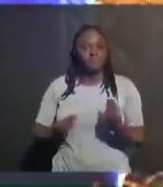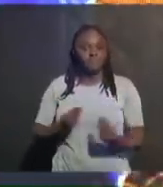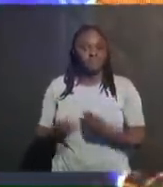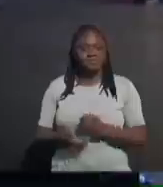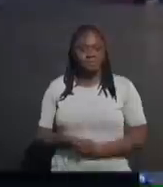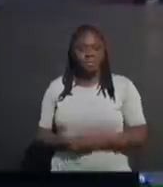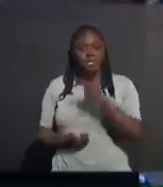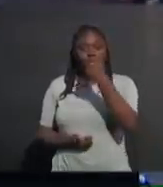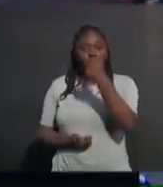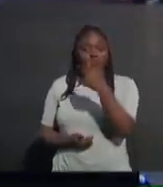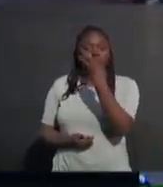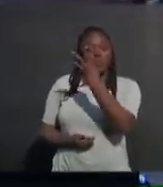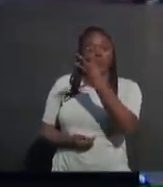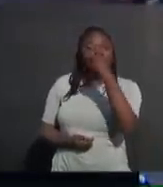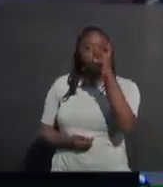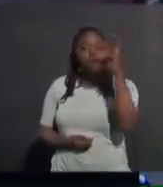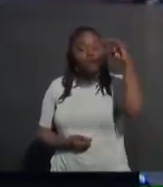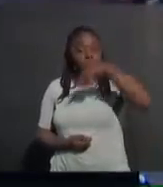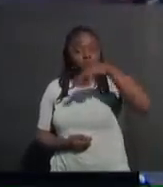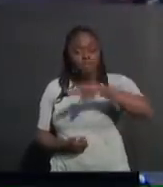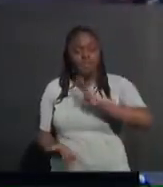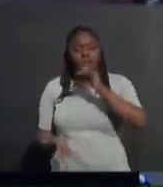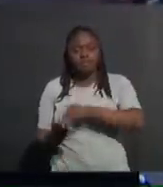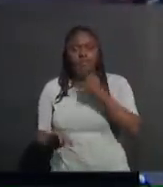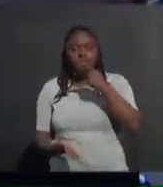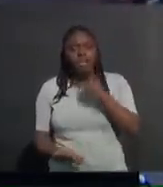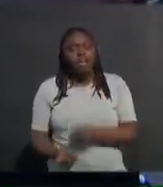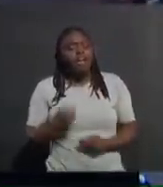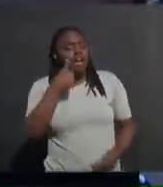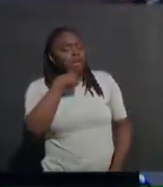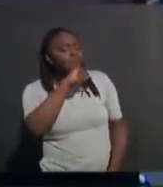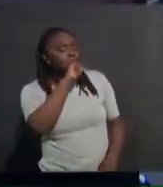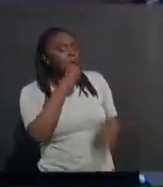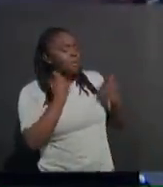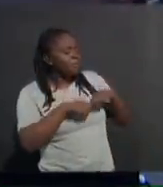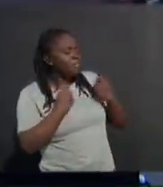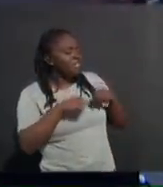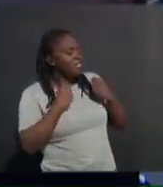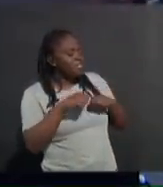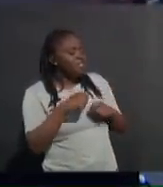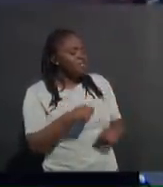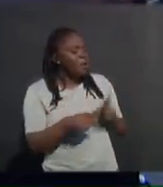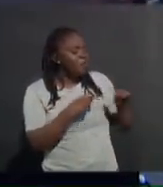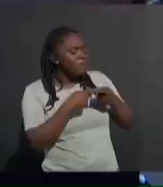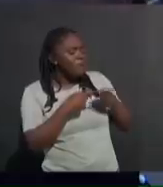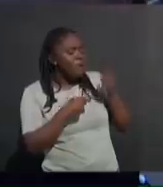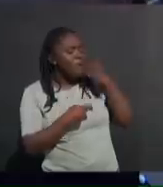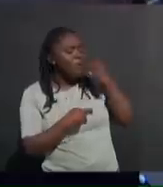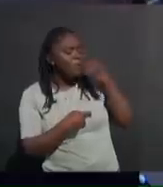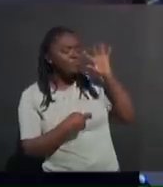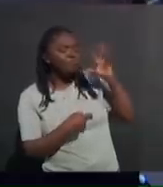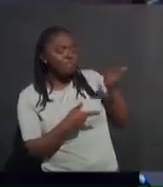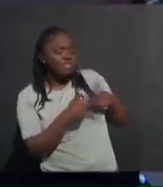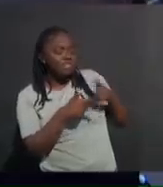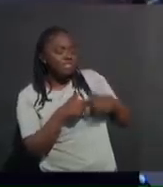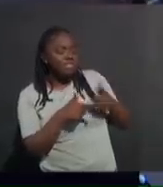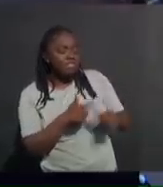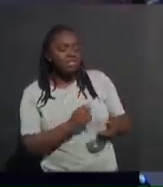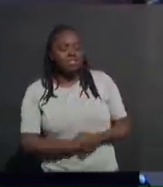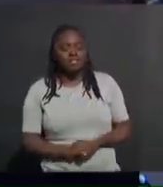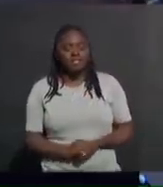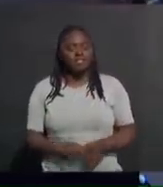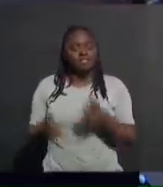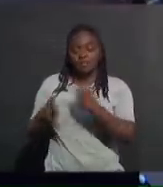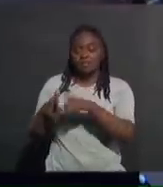12 de 45 minutos. Aí no final você fala assim: mãe, preciso de um oftalmologista, eu tô achando que eu tô com problema. Você não tá com problema, você tá